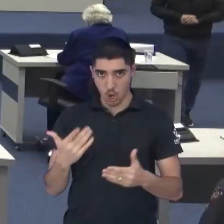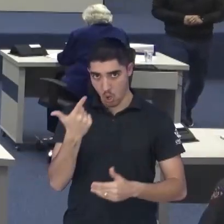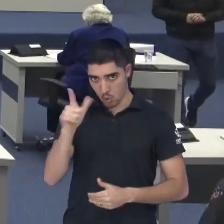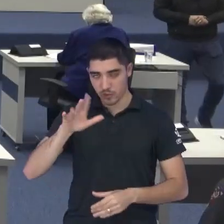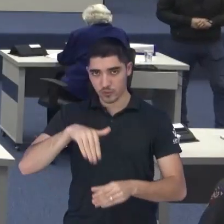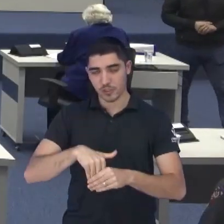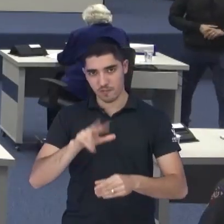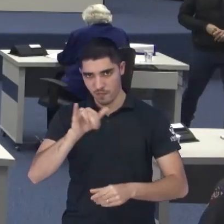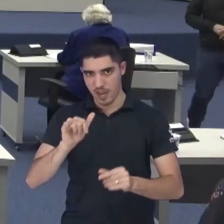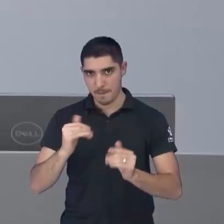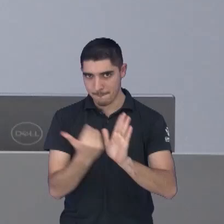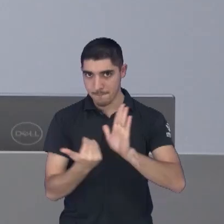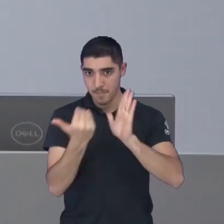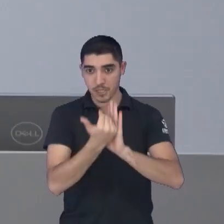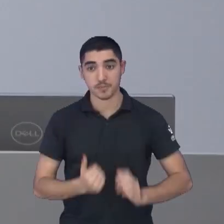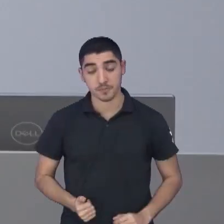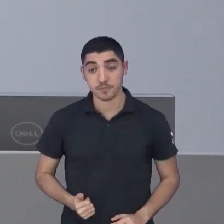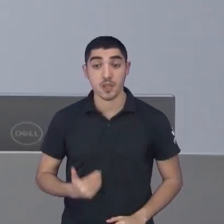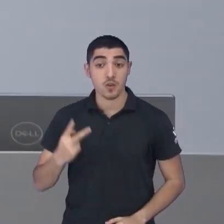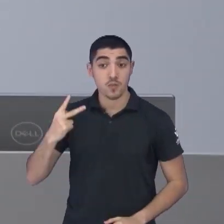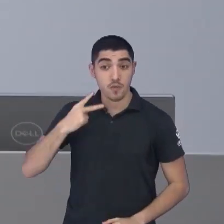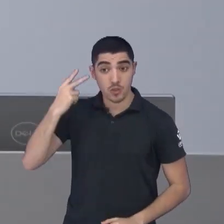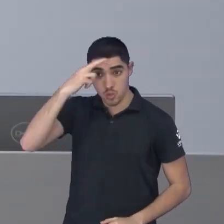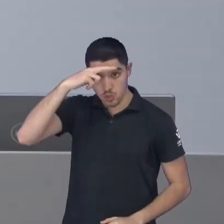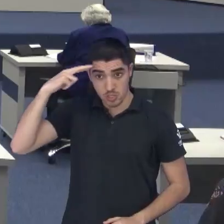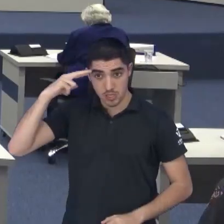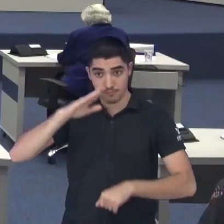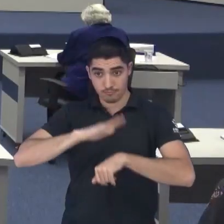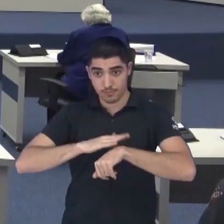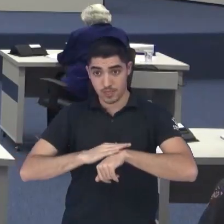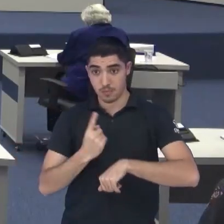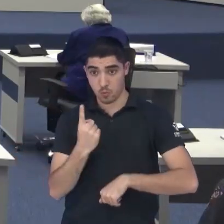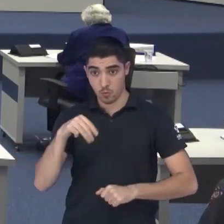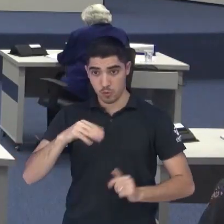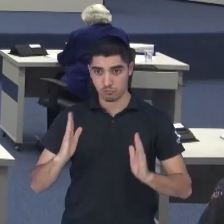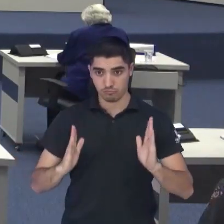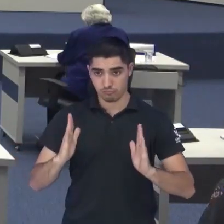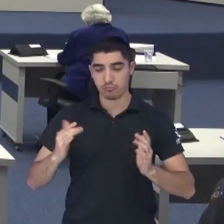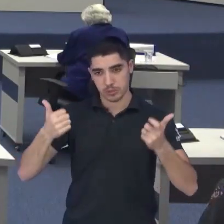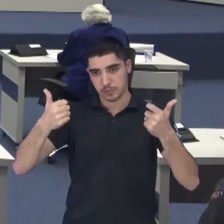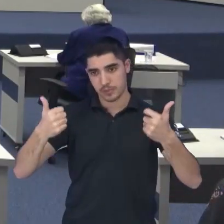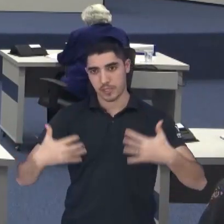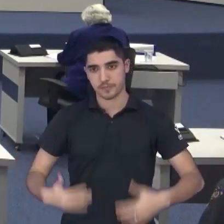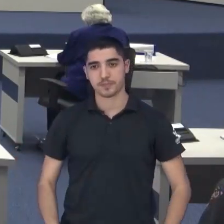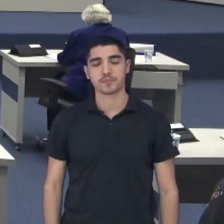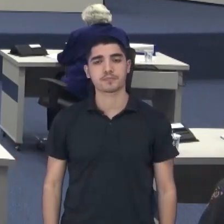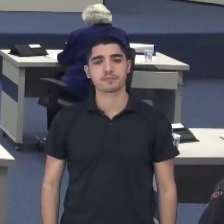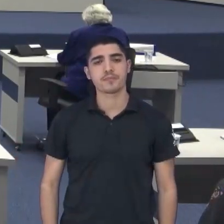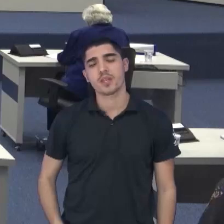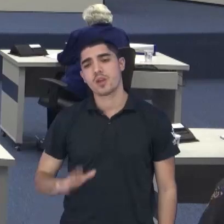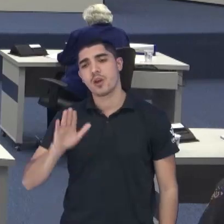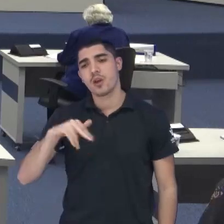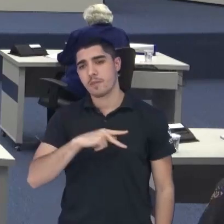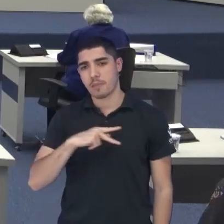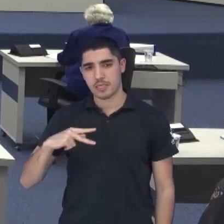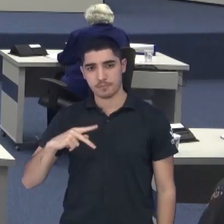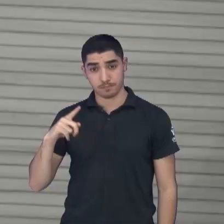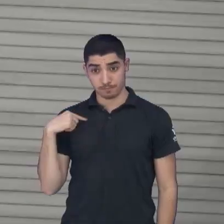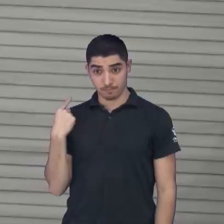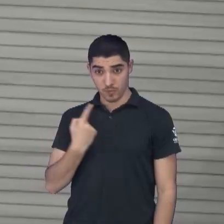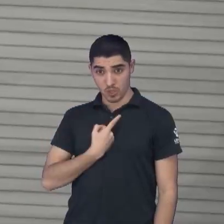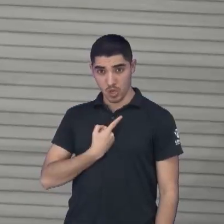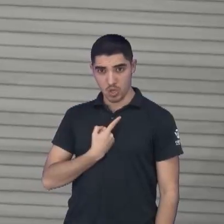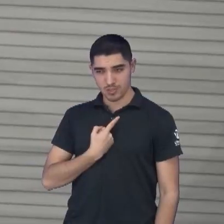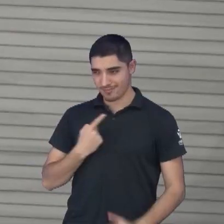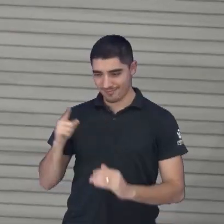Justificativa de votação, vereador Roberto Chaga, por tempo de 1 minuto. Senhor presidente, quem vem da comunidade, o que a gente faz